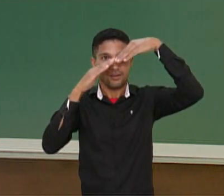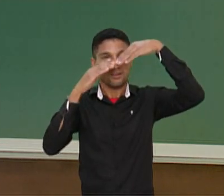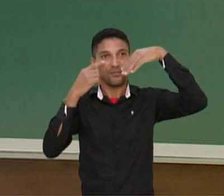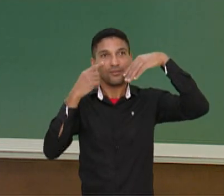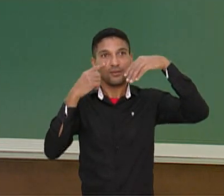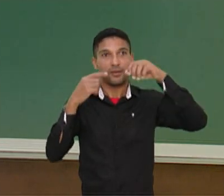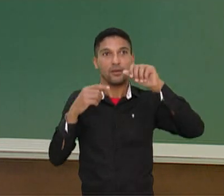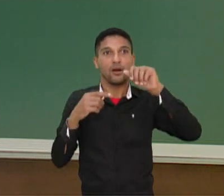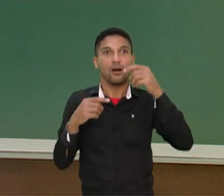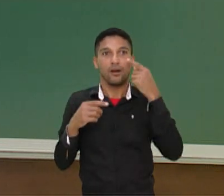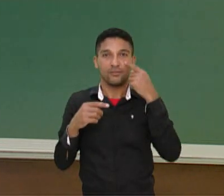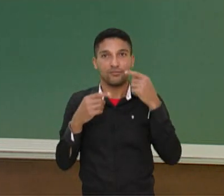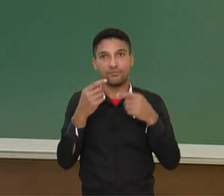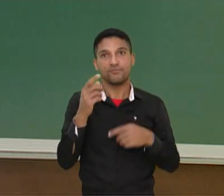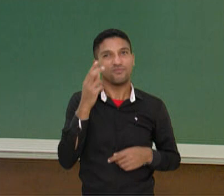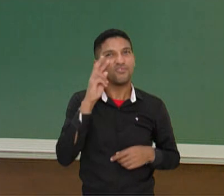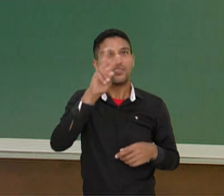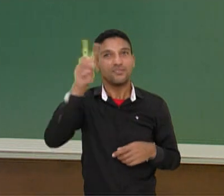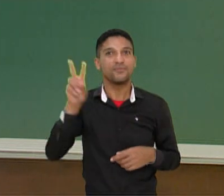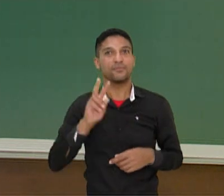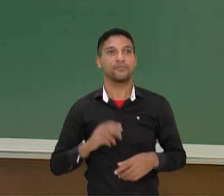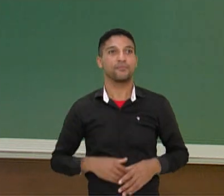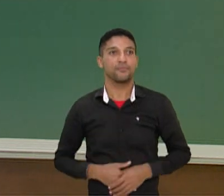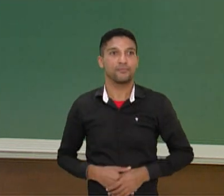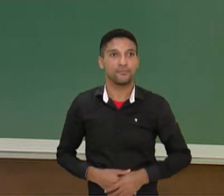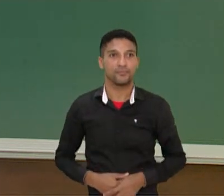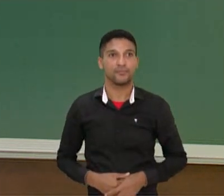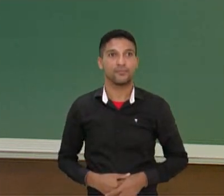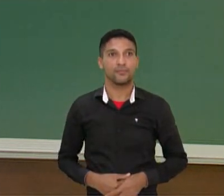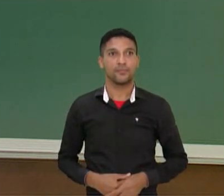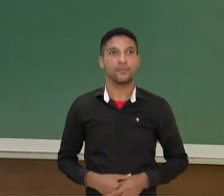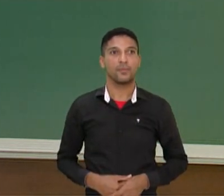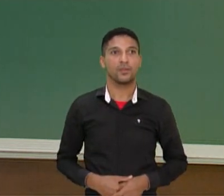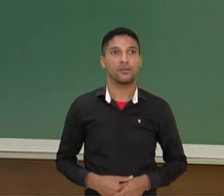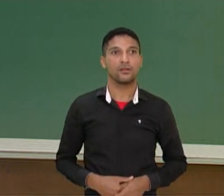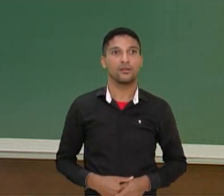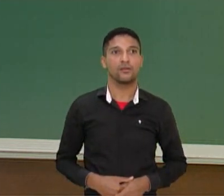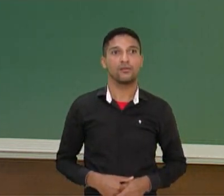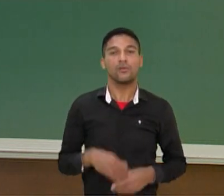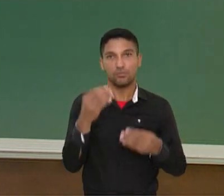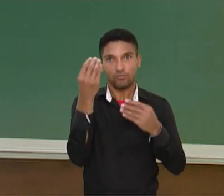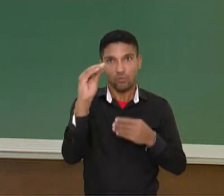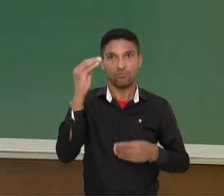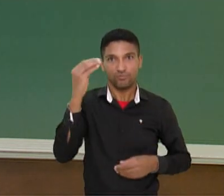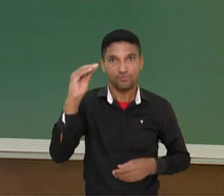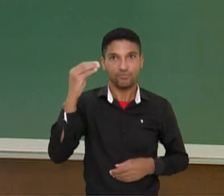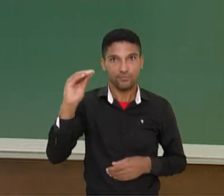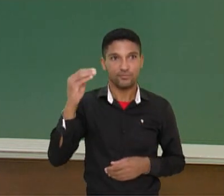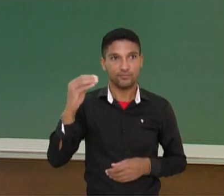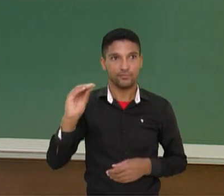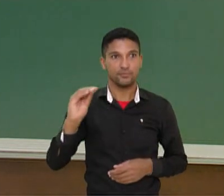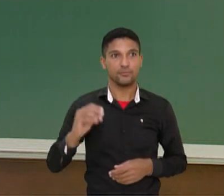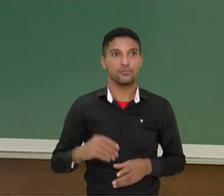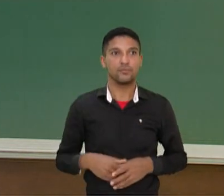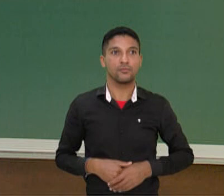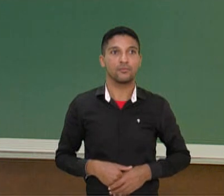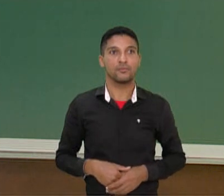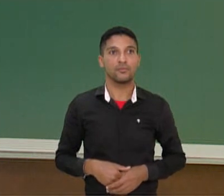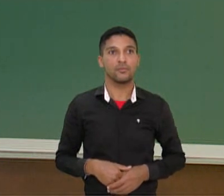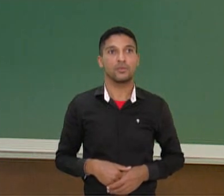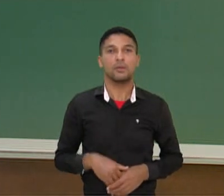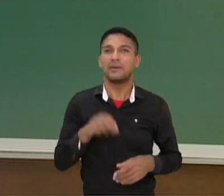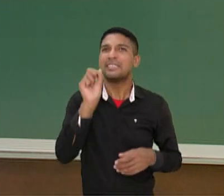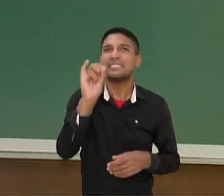é outro, BE e BF. E eu fui enumerando todas elas ali. Mas e como é que eu posso garantir